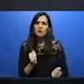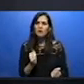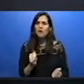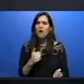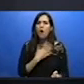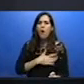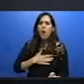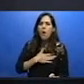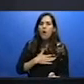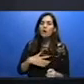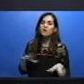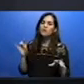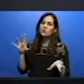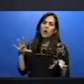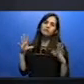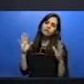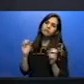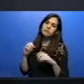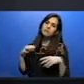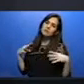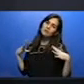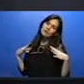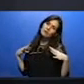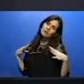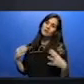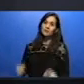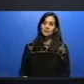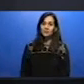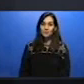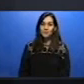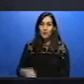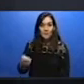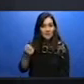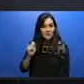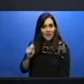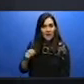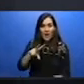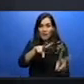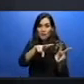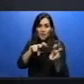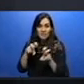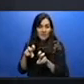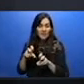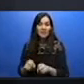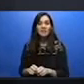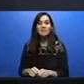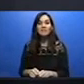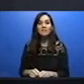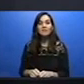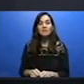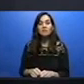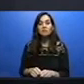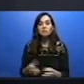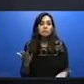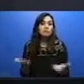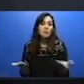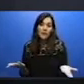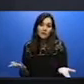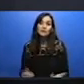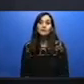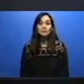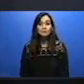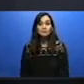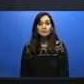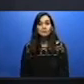que quer descansar, passar as férias, quer ir então para os pesqueiros, para as fazendas, para lugares bem tranquilos, relaxantes. Depende. Tá?